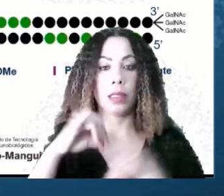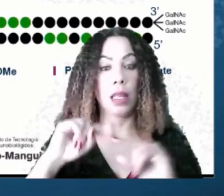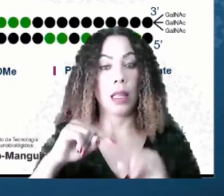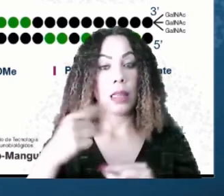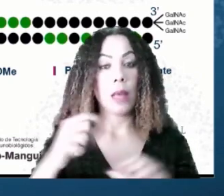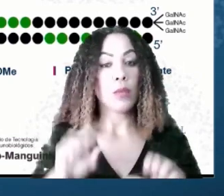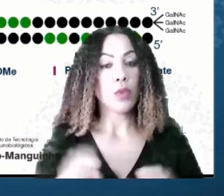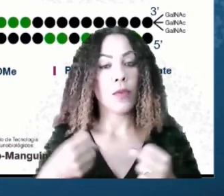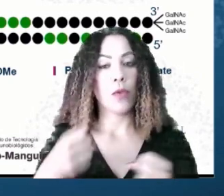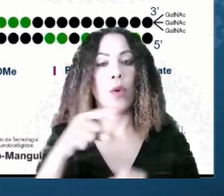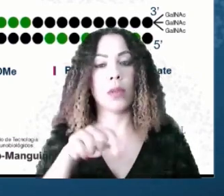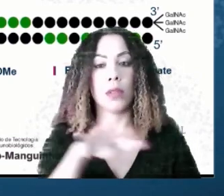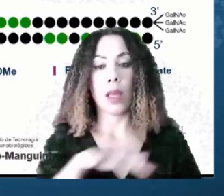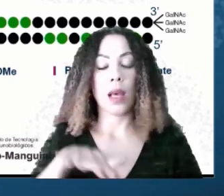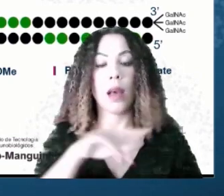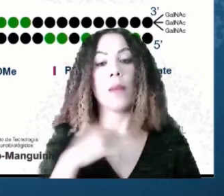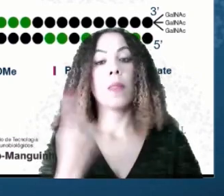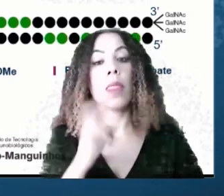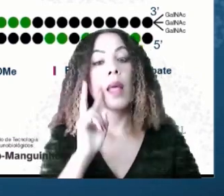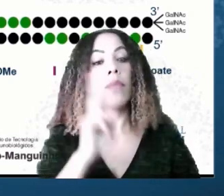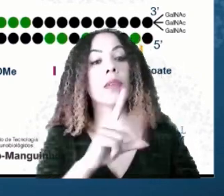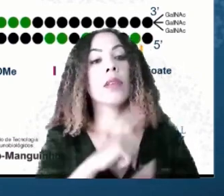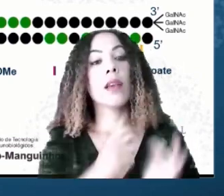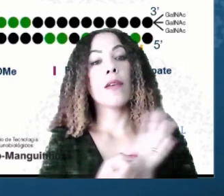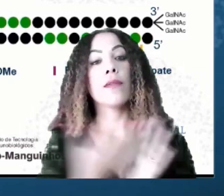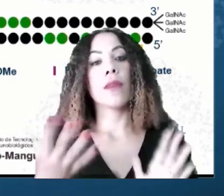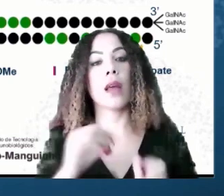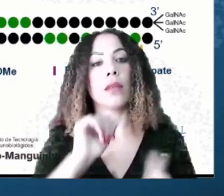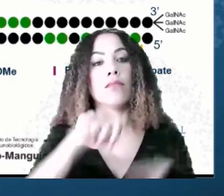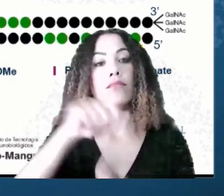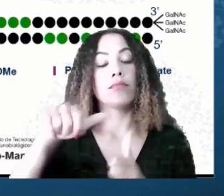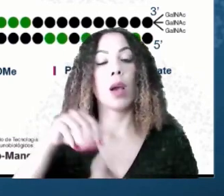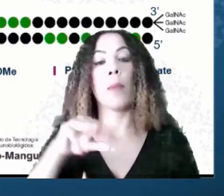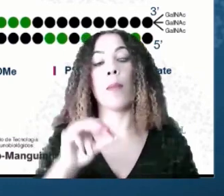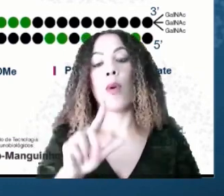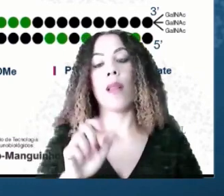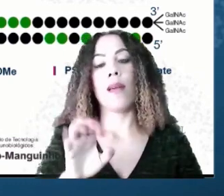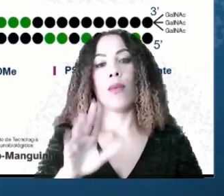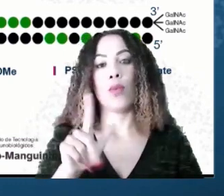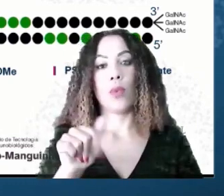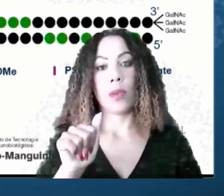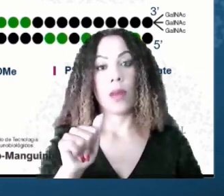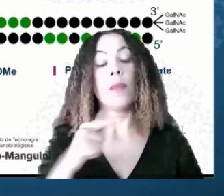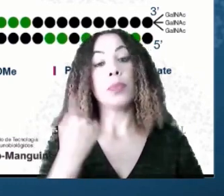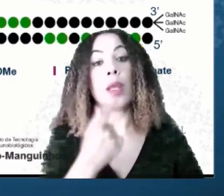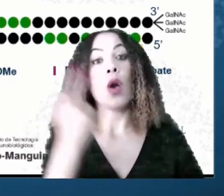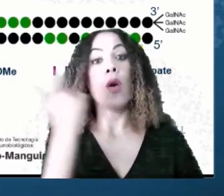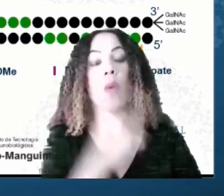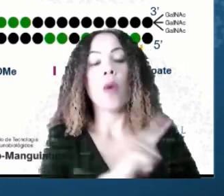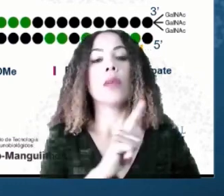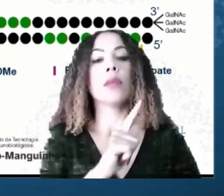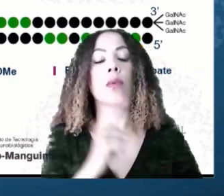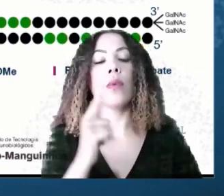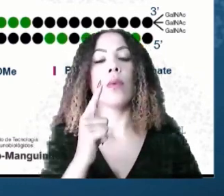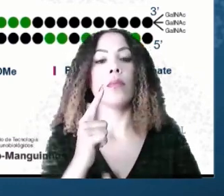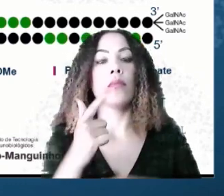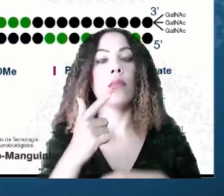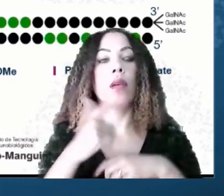nesse campo, a gente viu vários tipos de modificações de moléculas, e a gente conseguiu otimizar, e